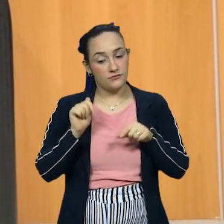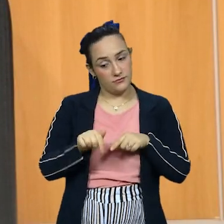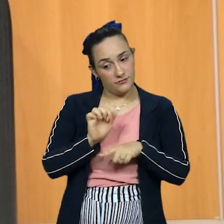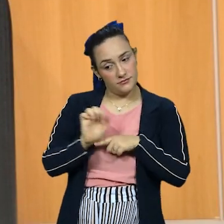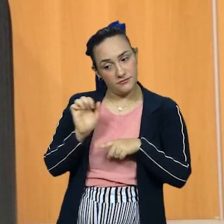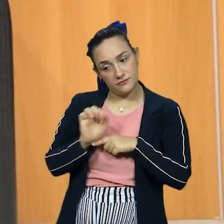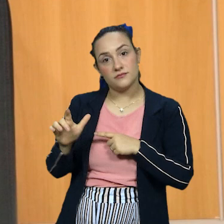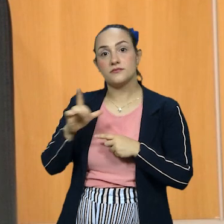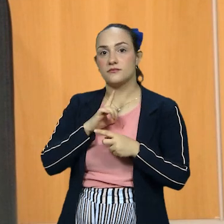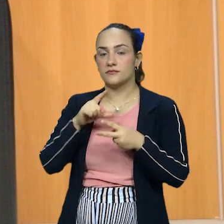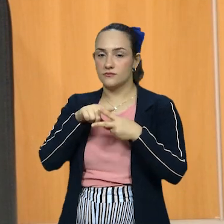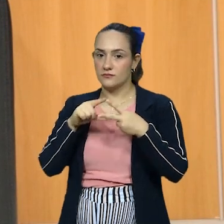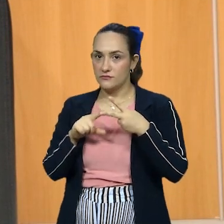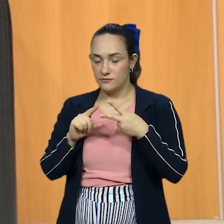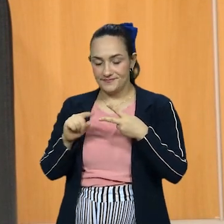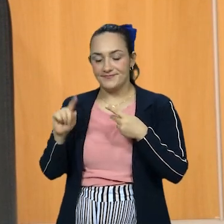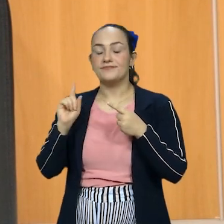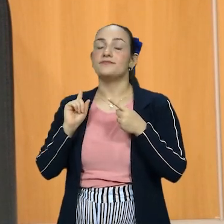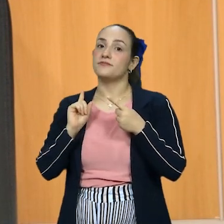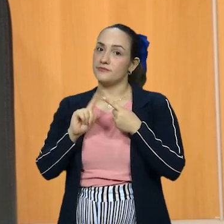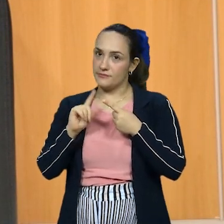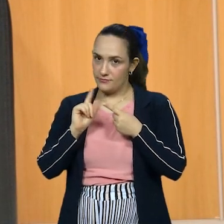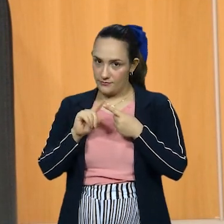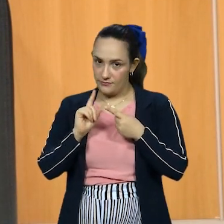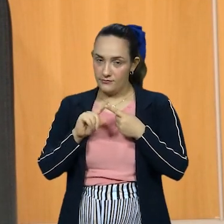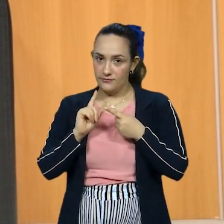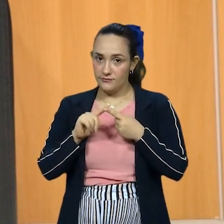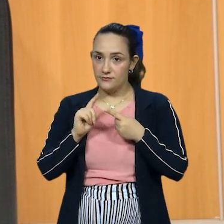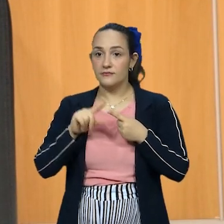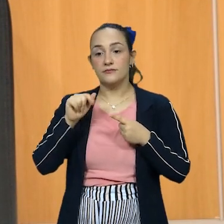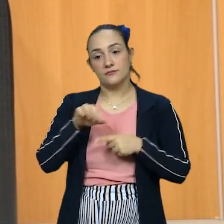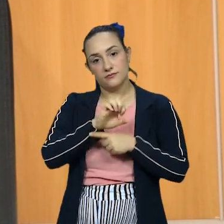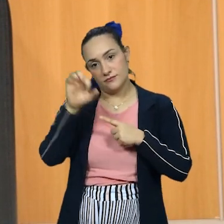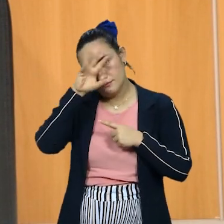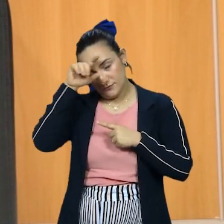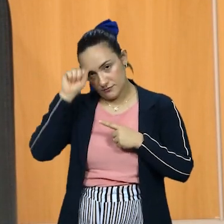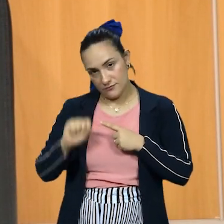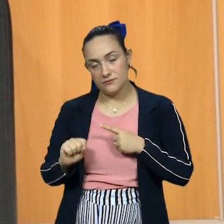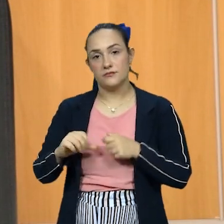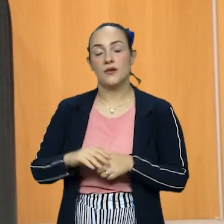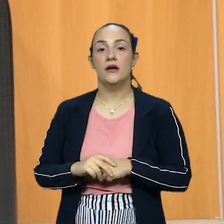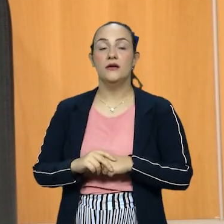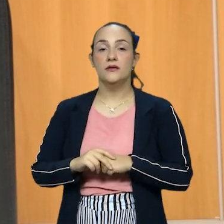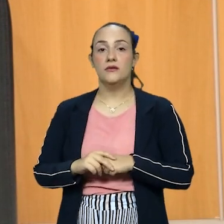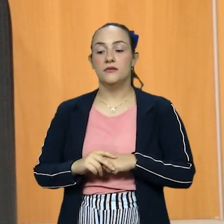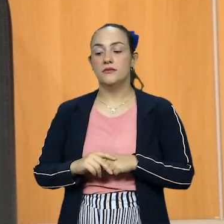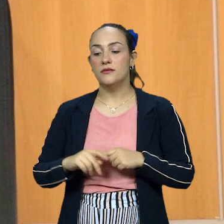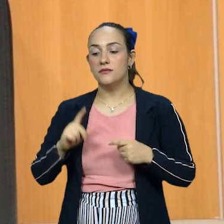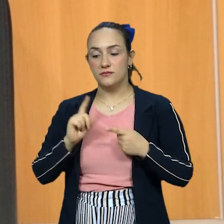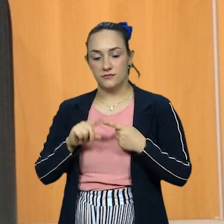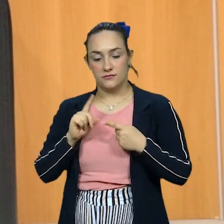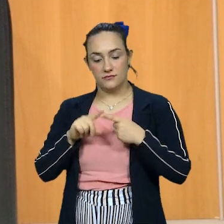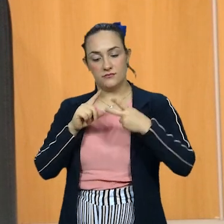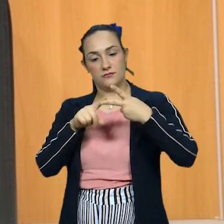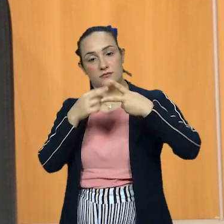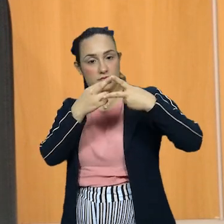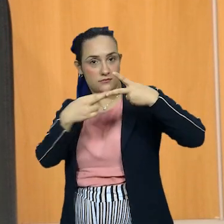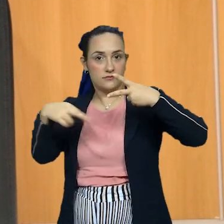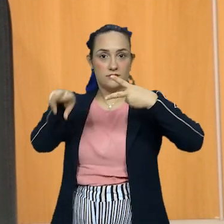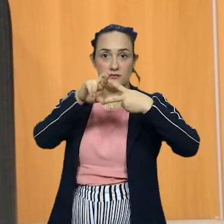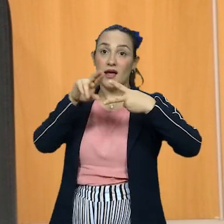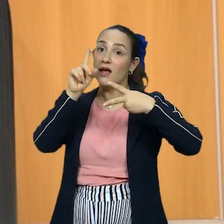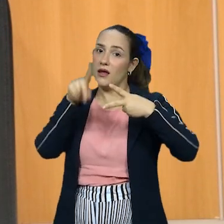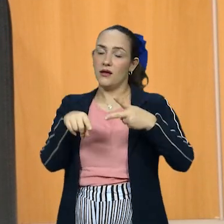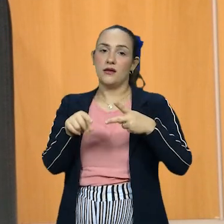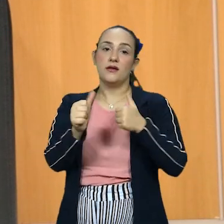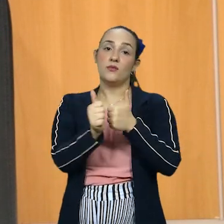temos duas formações. Nós temos a nossa formação aqui, como do Estado do Mato Grosso do Sul, que o segundo grau de